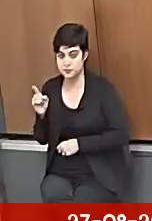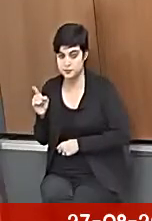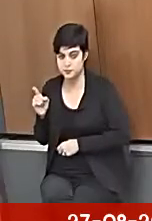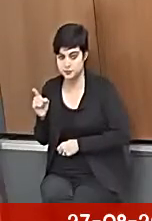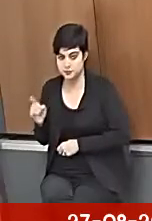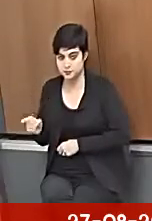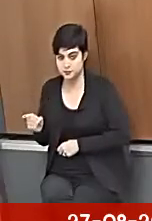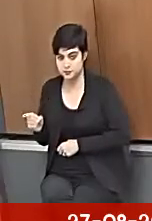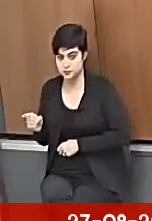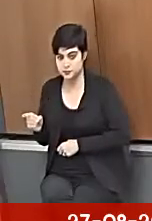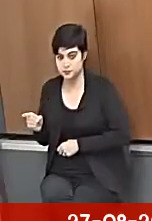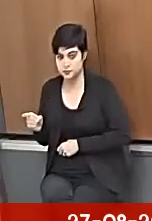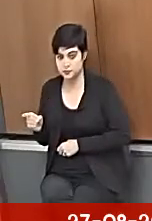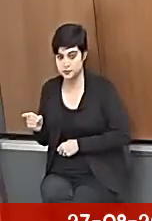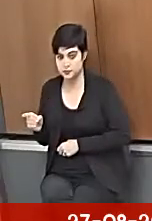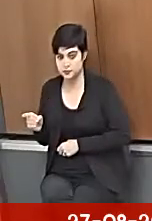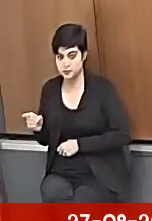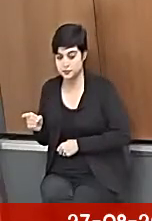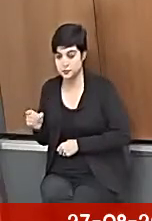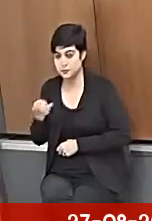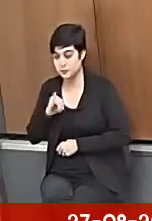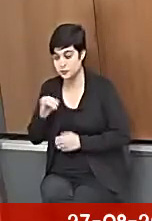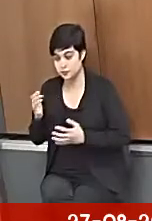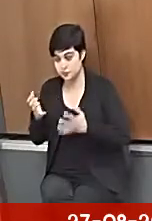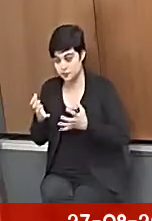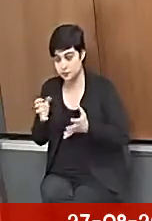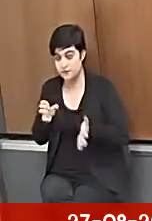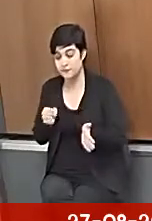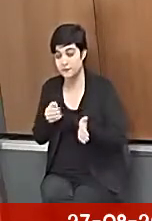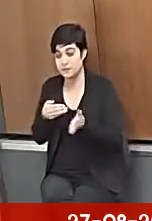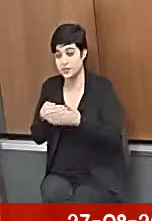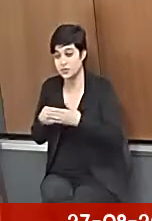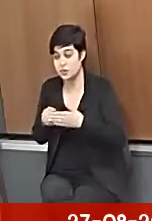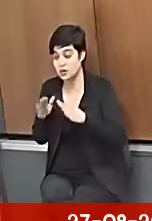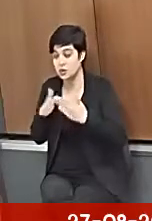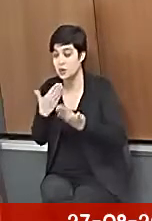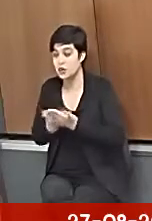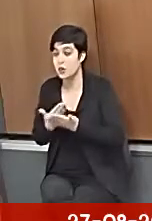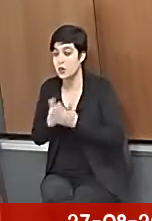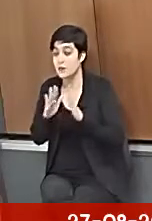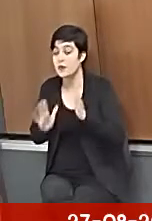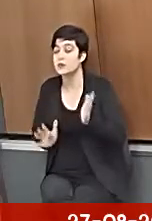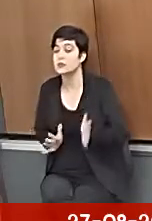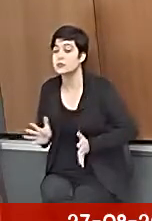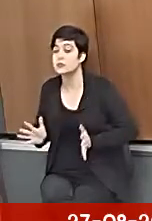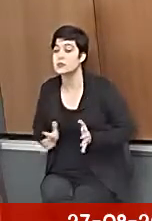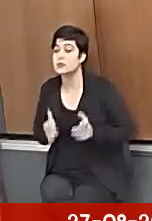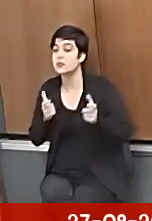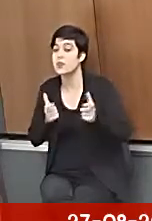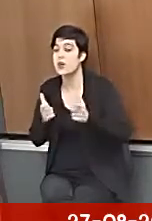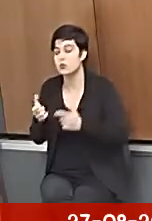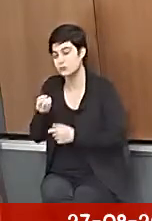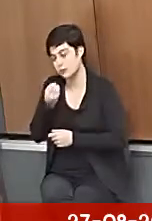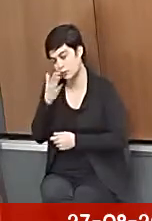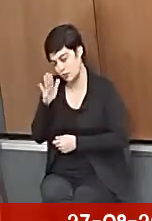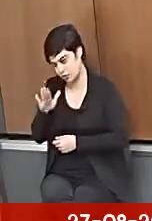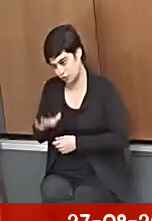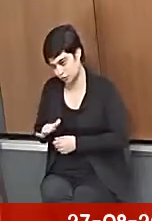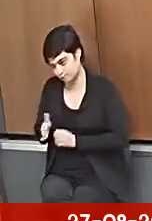você quer fechar as escolas mas cadê a acessibilidade bonita é boa tarde